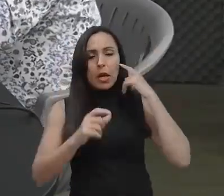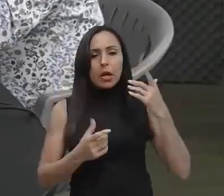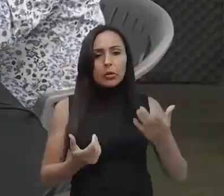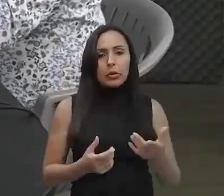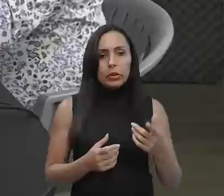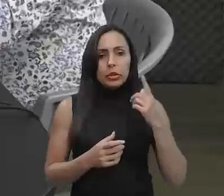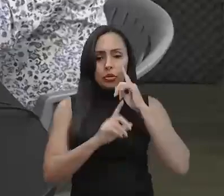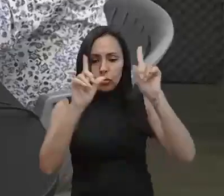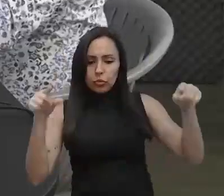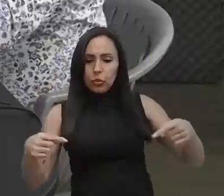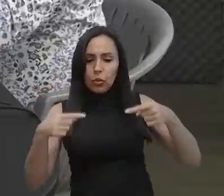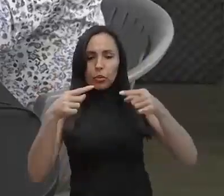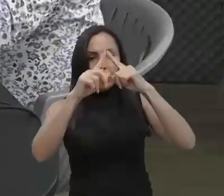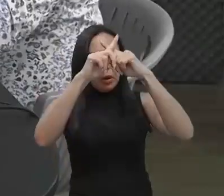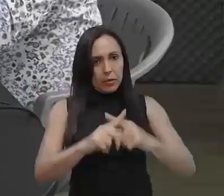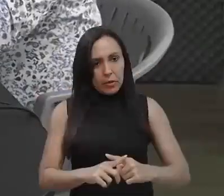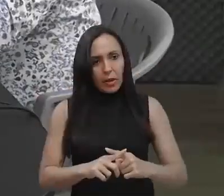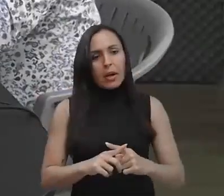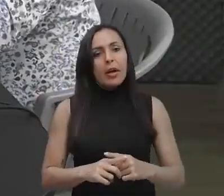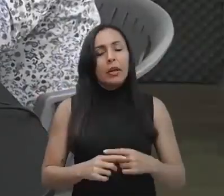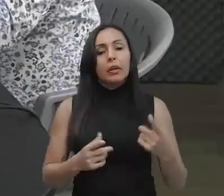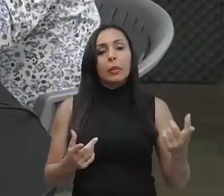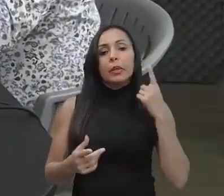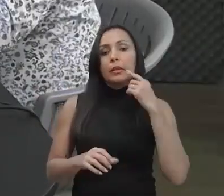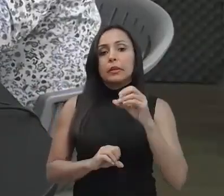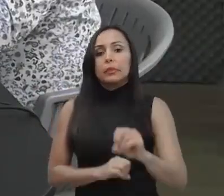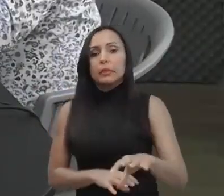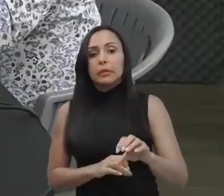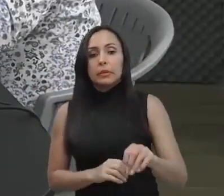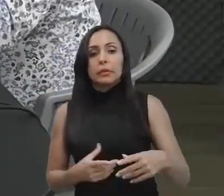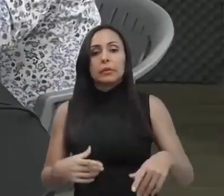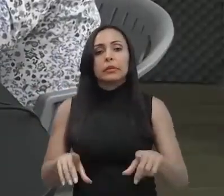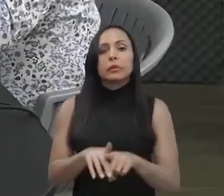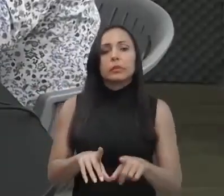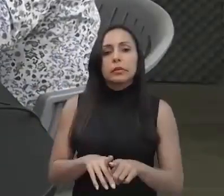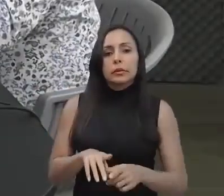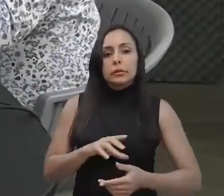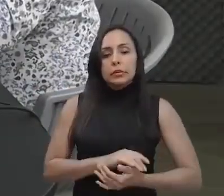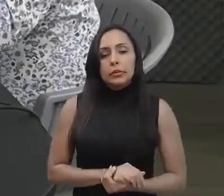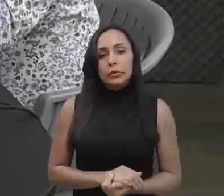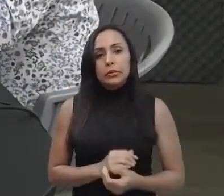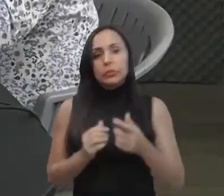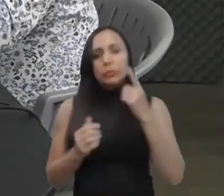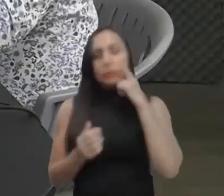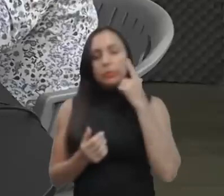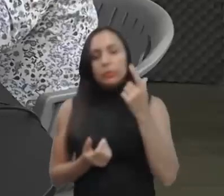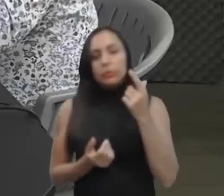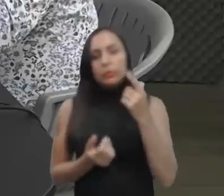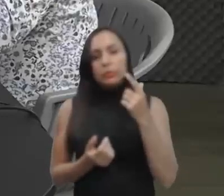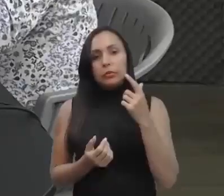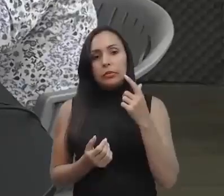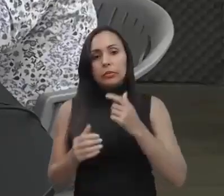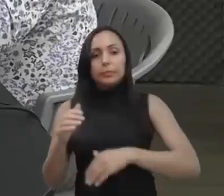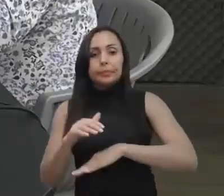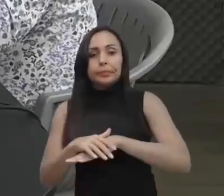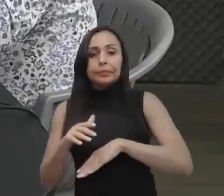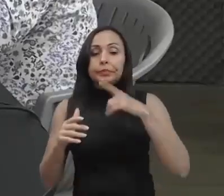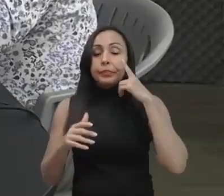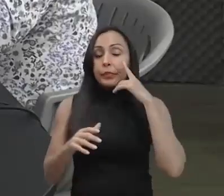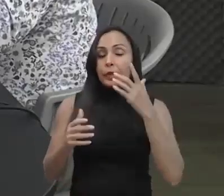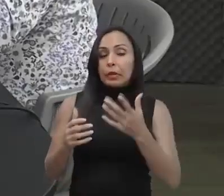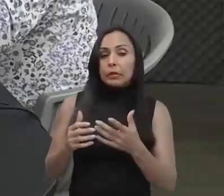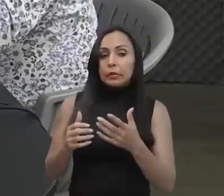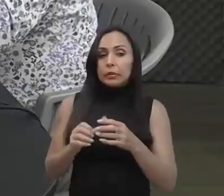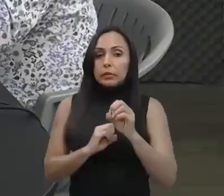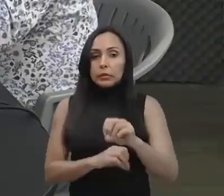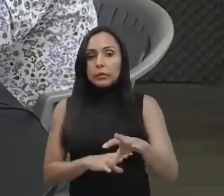min mas a educação tem tem aquela coisa do dos campeonatos né de de futebol né de de mas aí quando é na educação vamos vamos supor